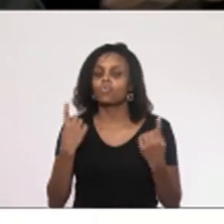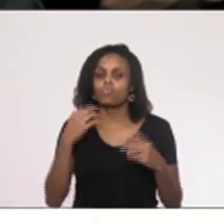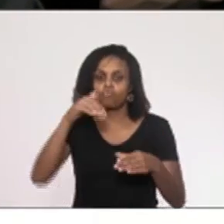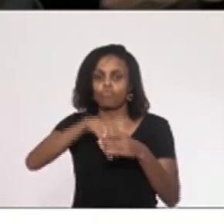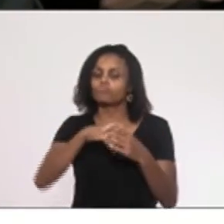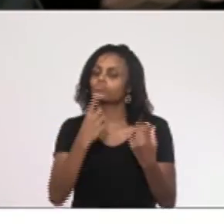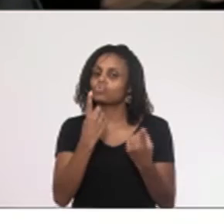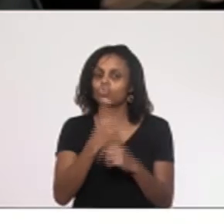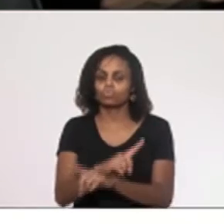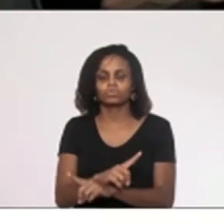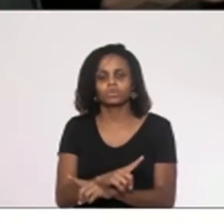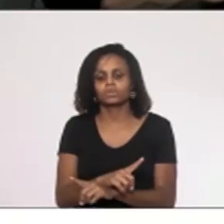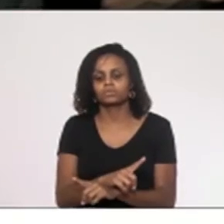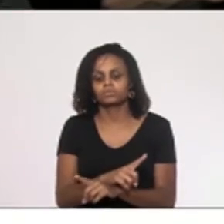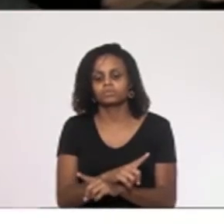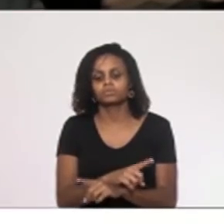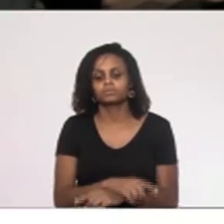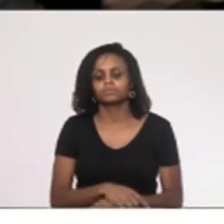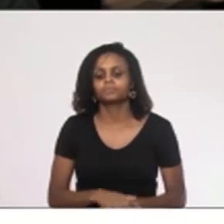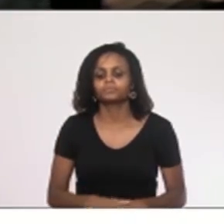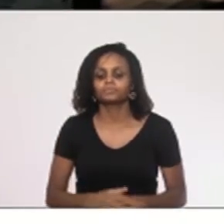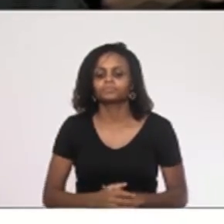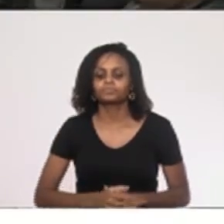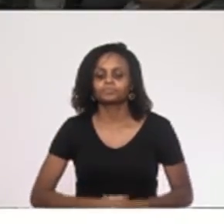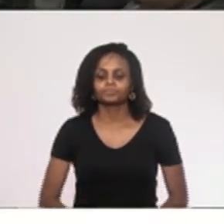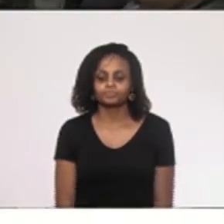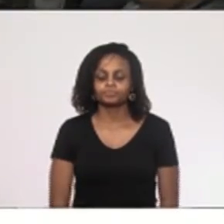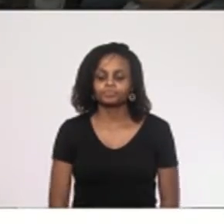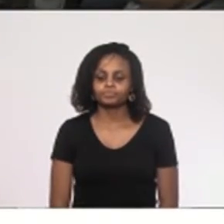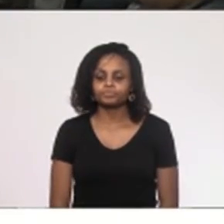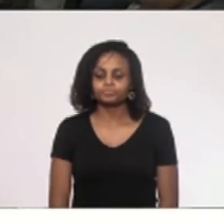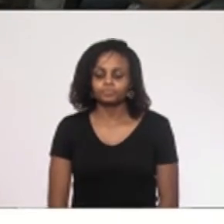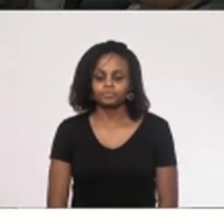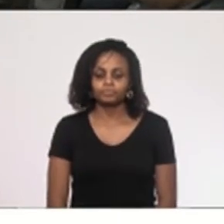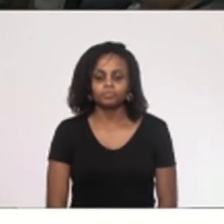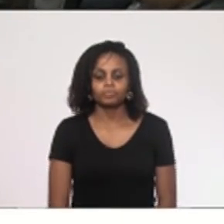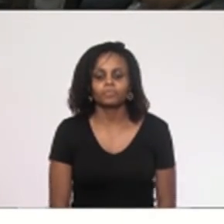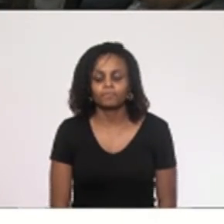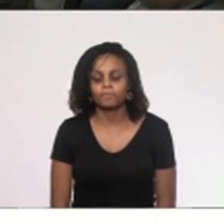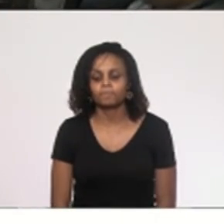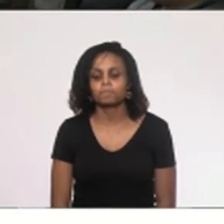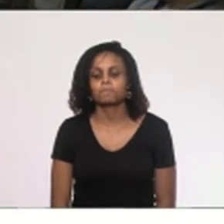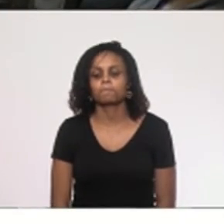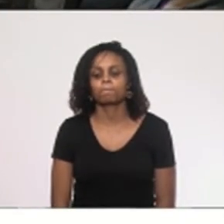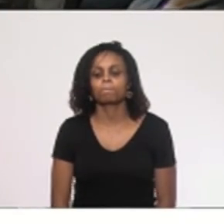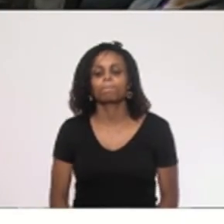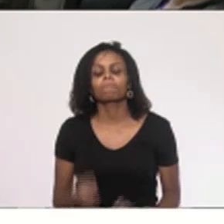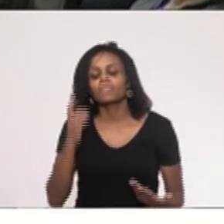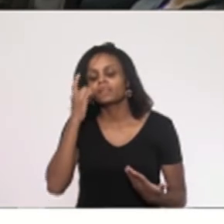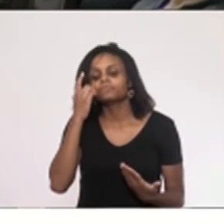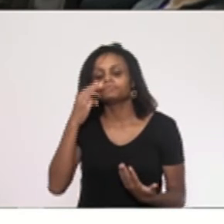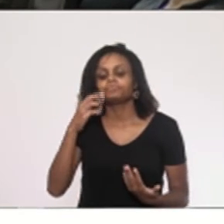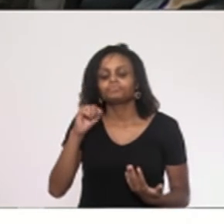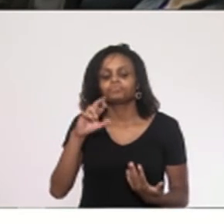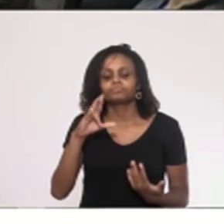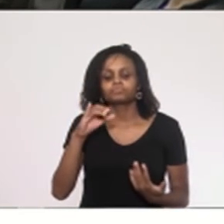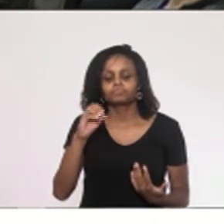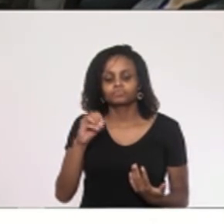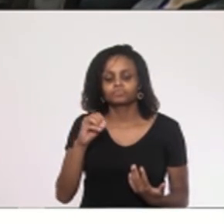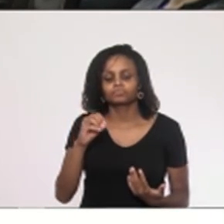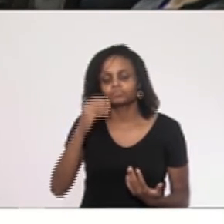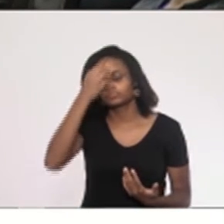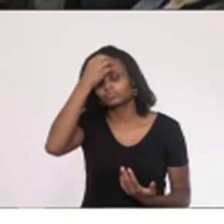contrário ao destaque realizado pelo deputado Só Eliomar. queria contar Já? um pouquinho. À vontade. Deputado Márcio,